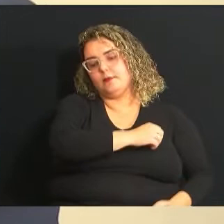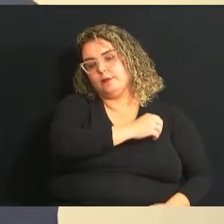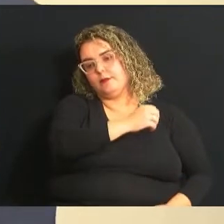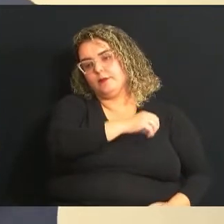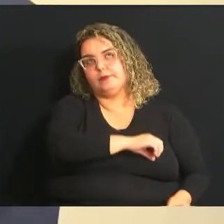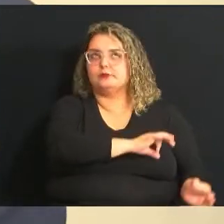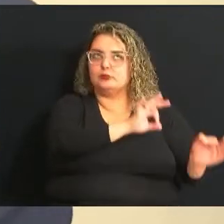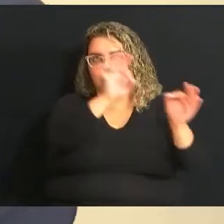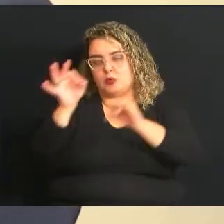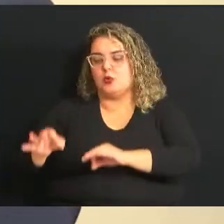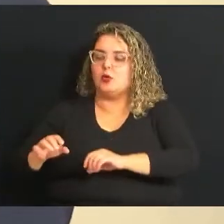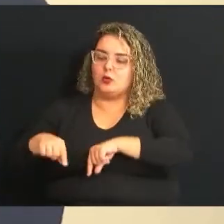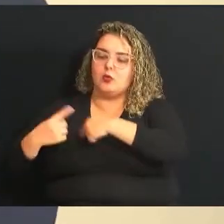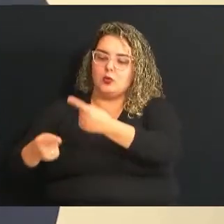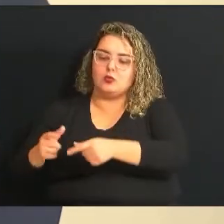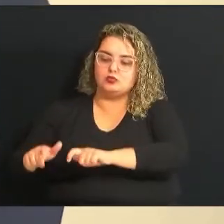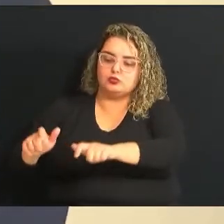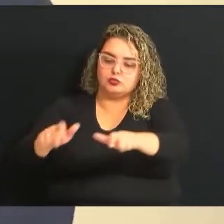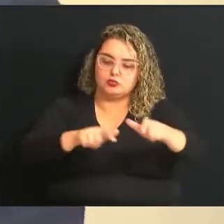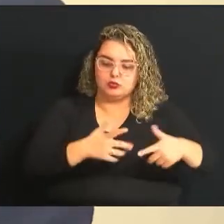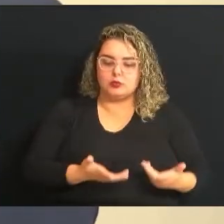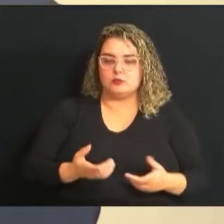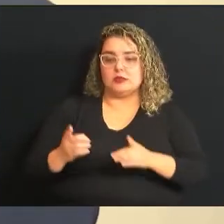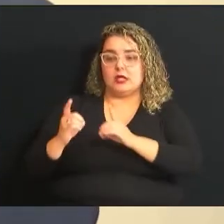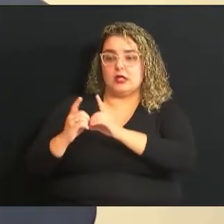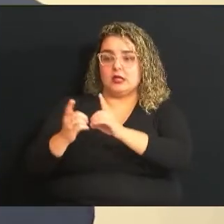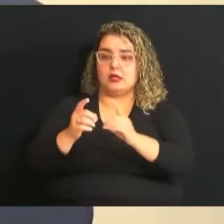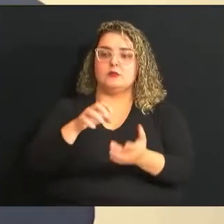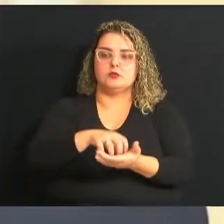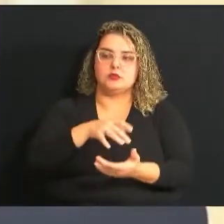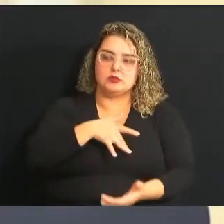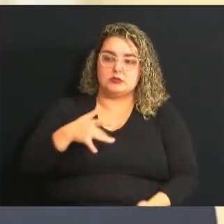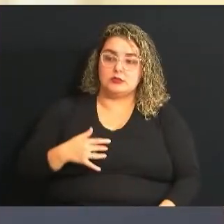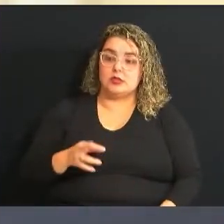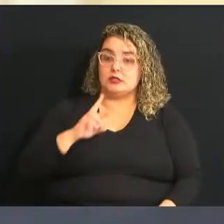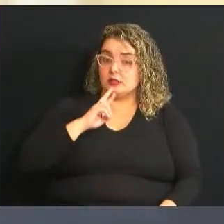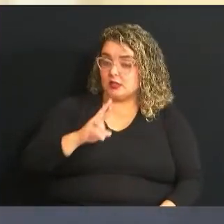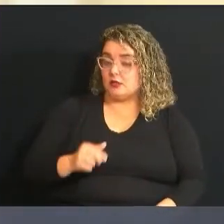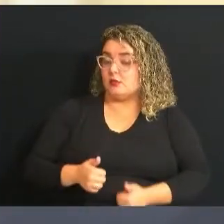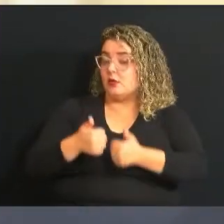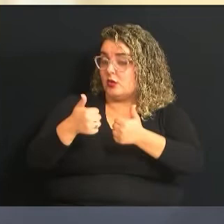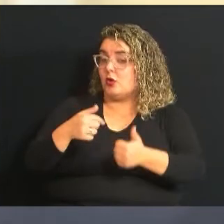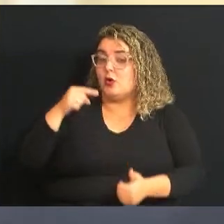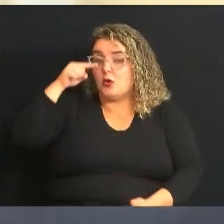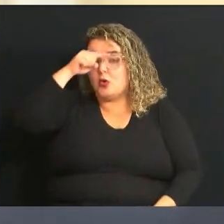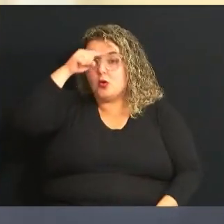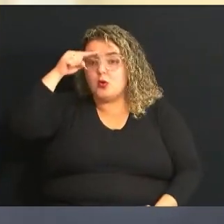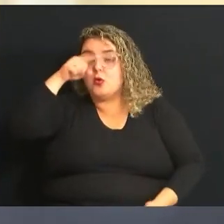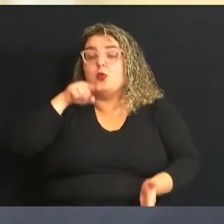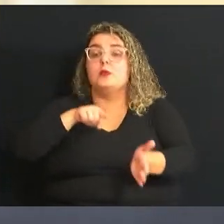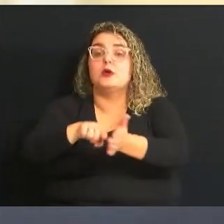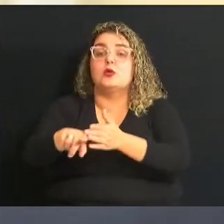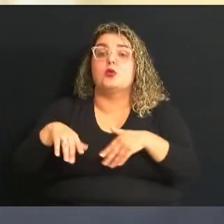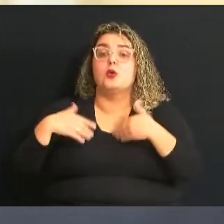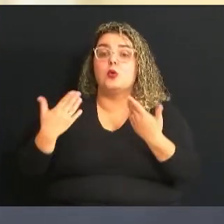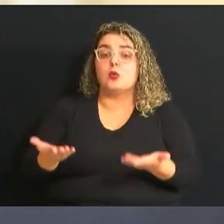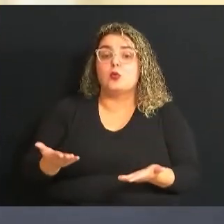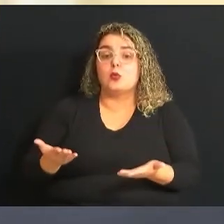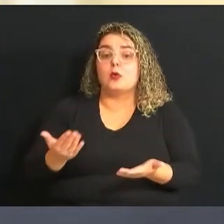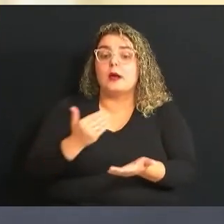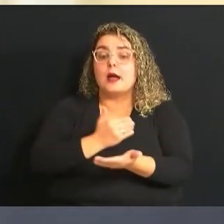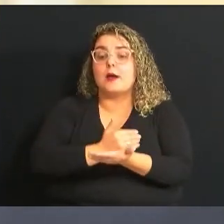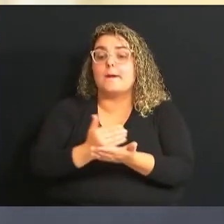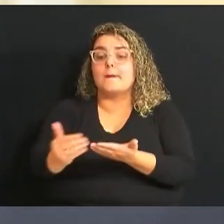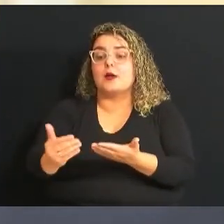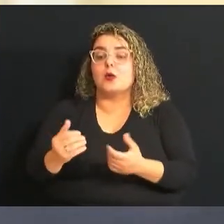deslocar para outras regiões para serem atendidos nos centros de saúde. Se a resposta for positiva, Otto Alejandro pergunta